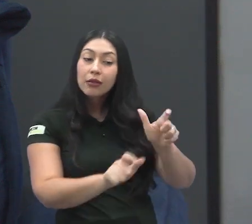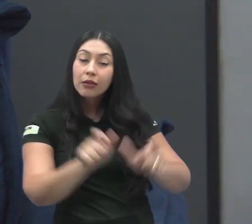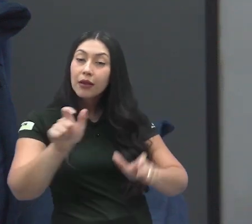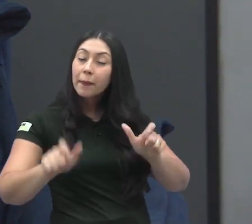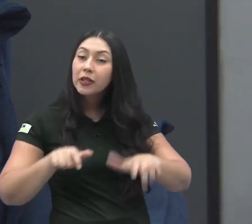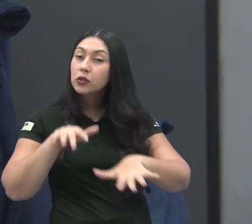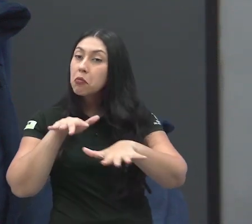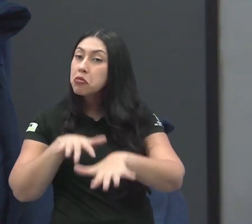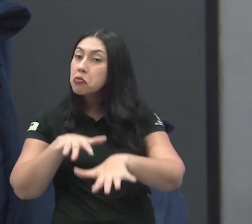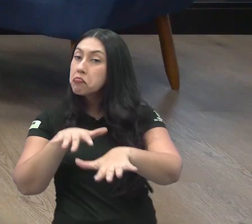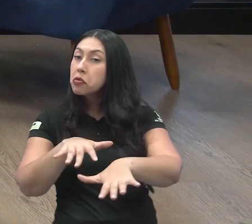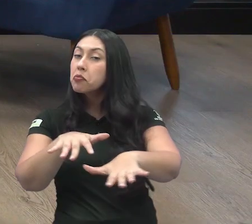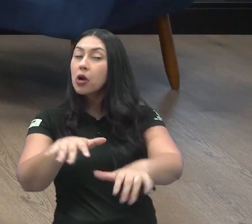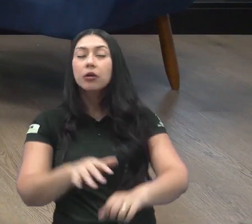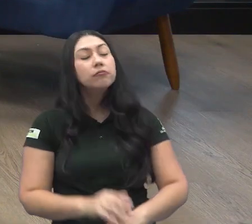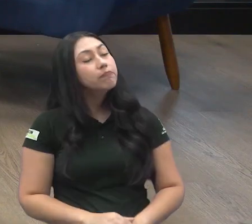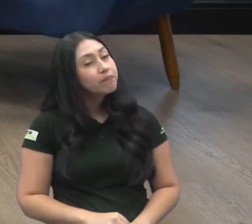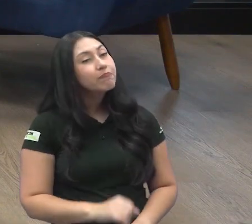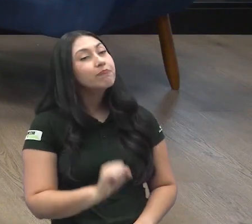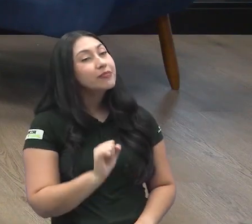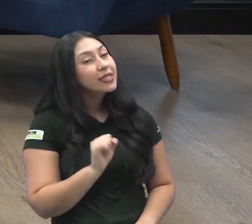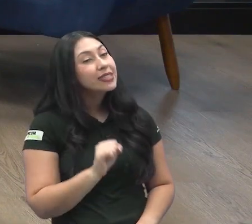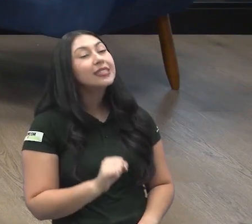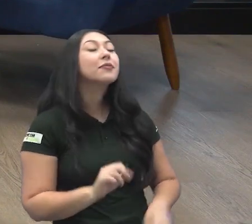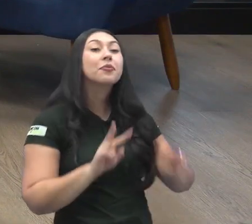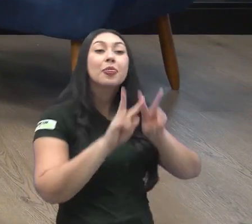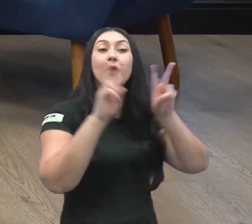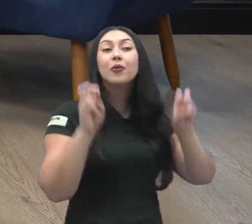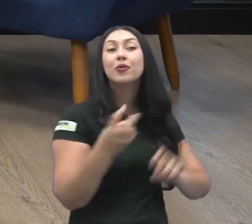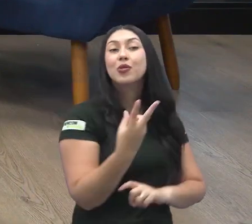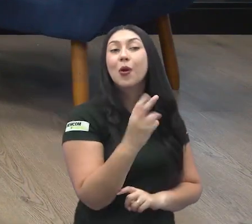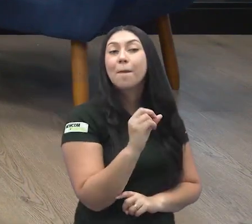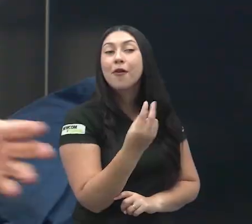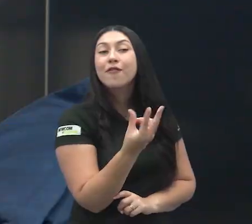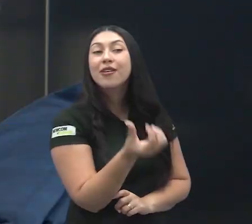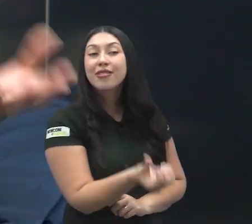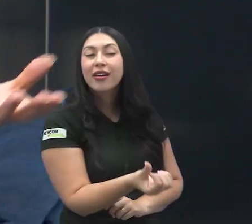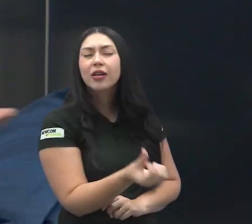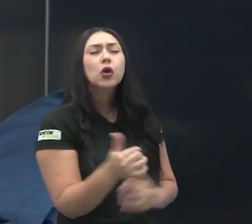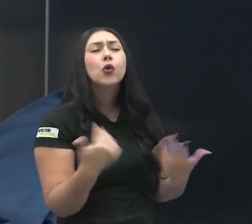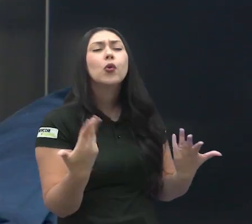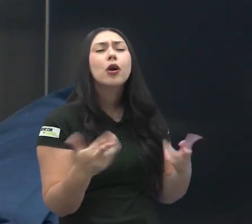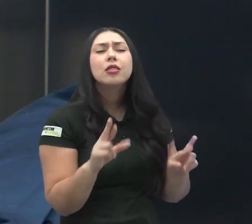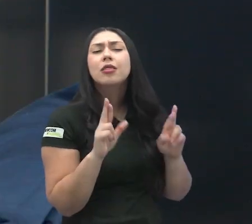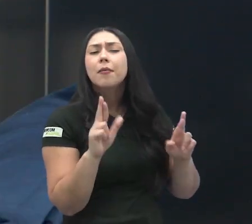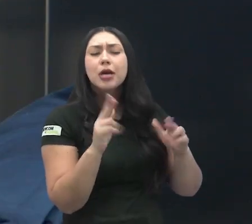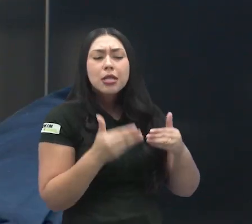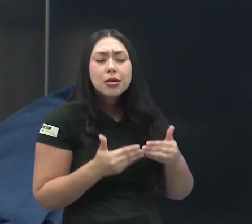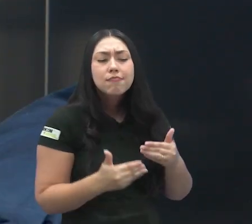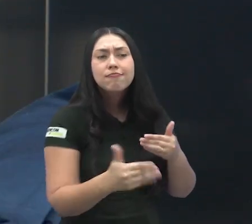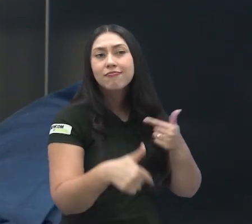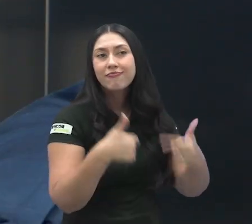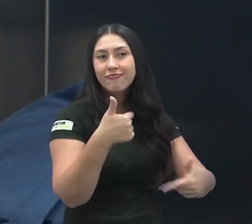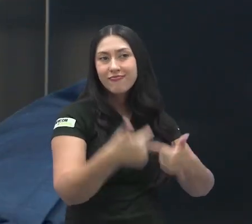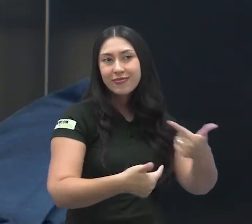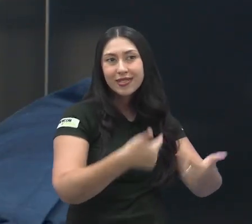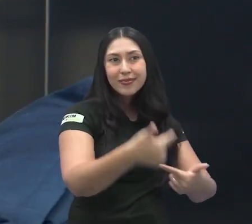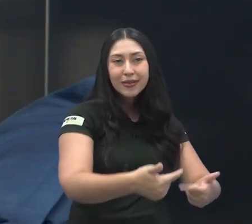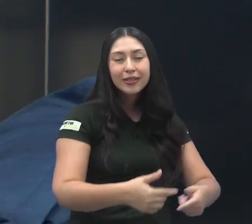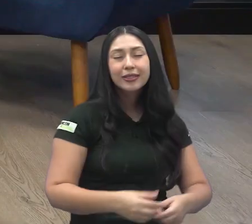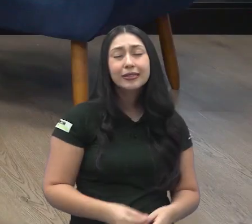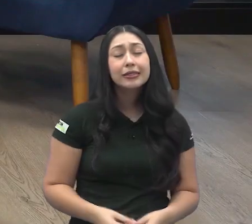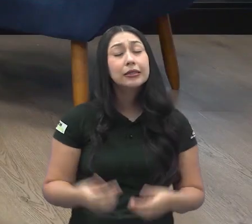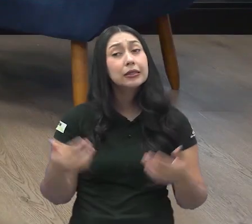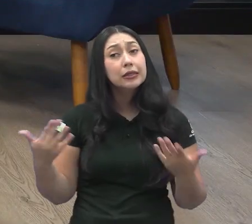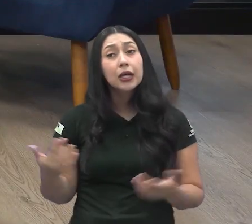que passam pela nossa cidade. Sem dúvida. Já falando então de 2026, né, vereador, quais são as expectativas aí para os trabalhos neste novo